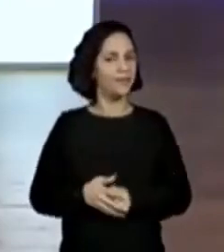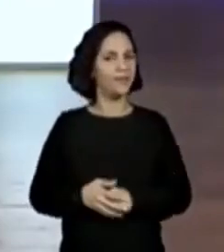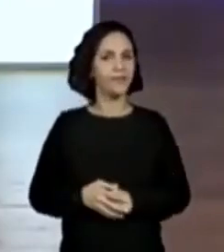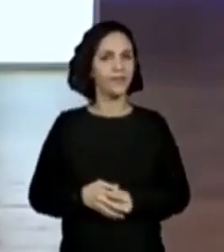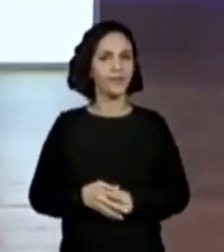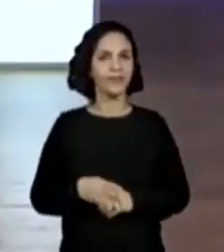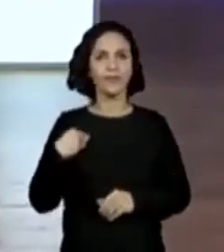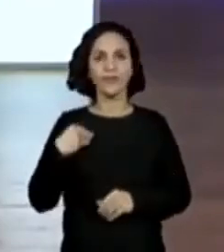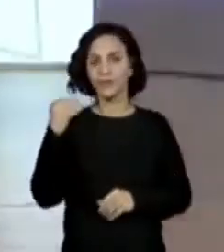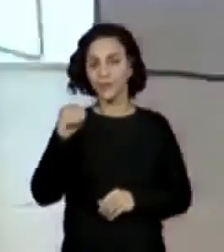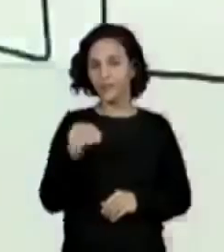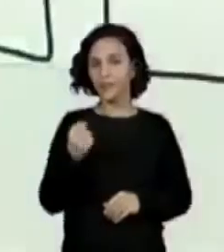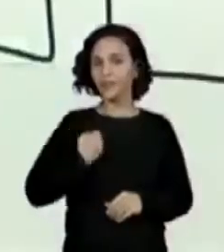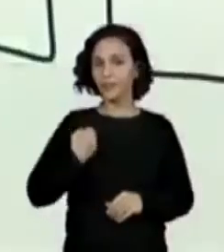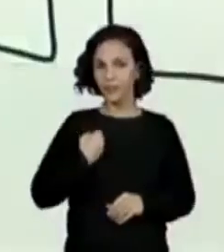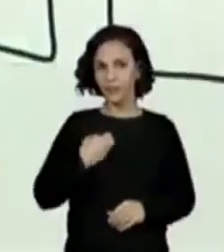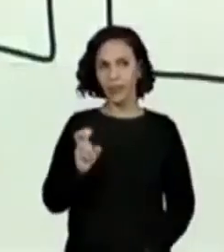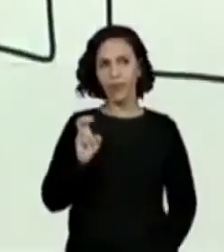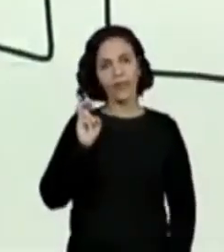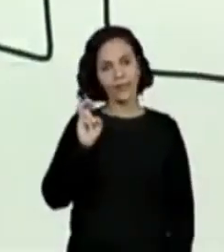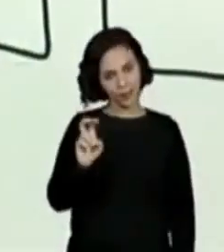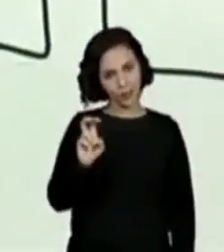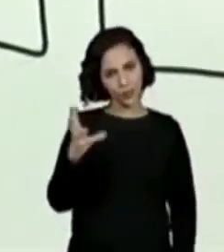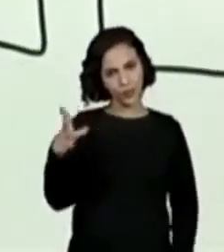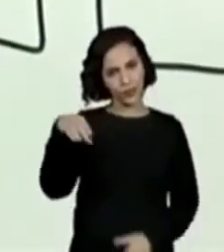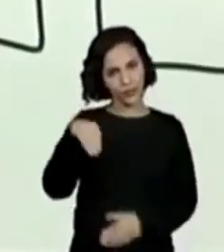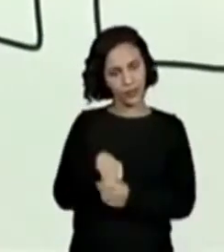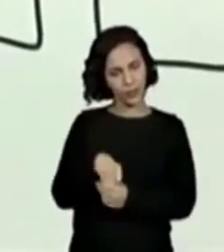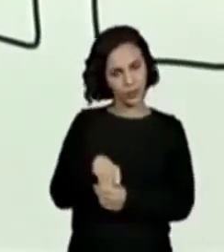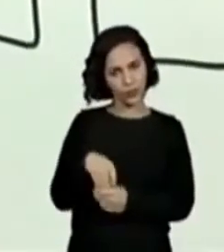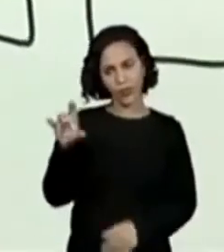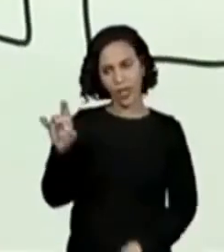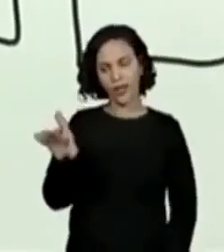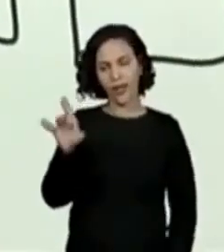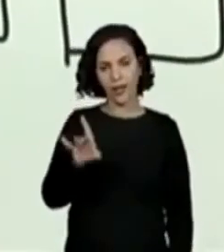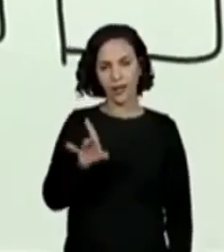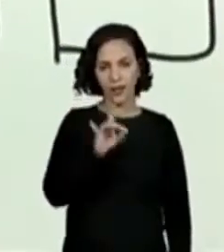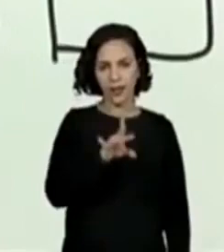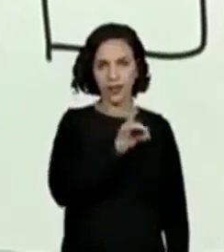colocar o número 5, a quantidade de caquis,